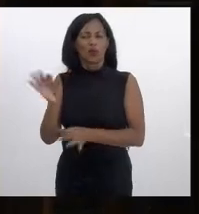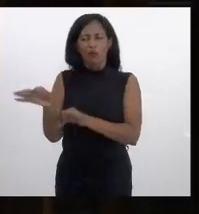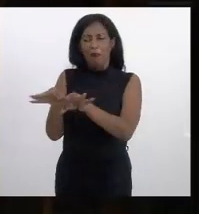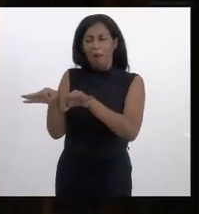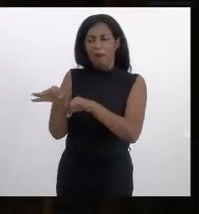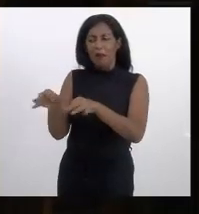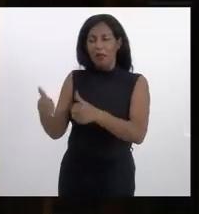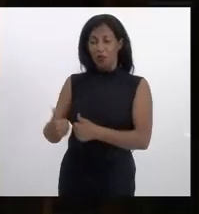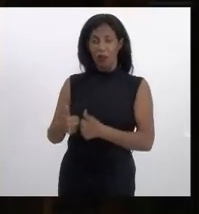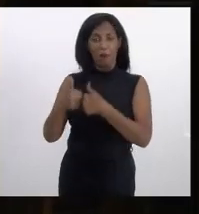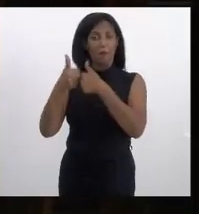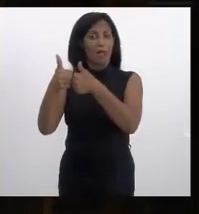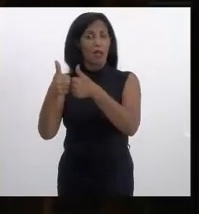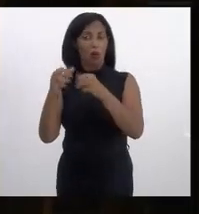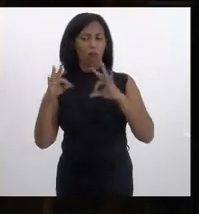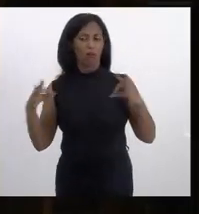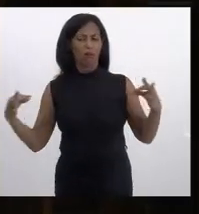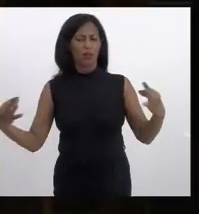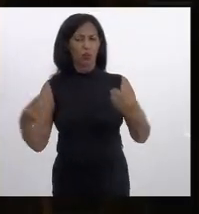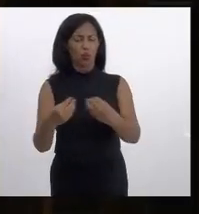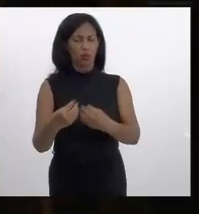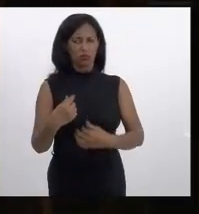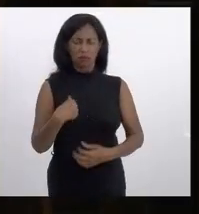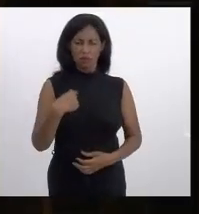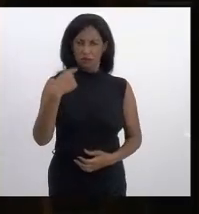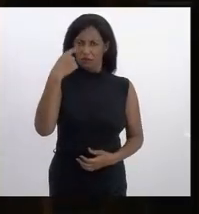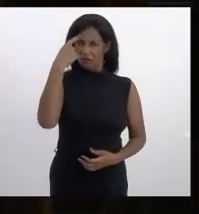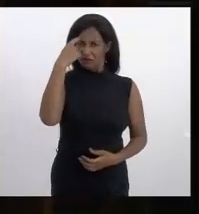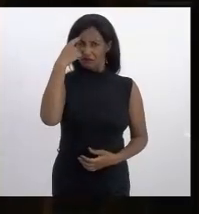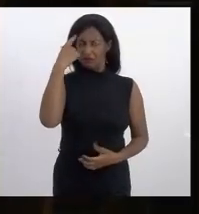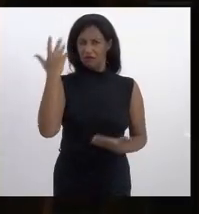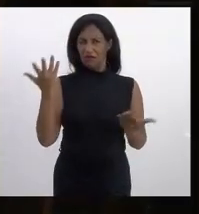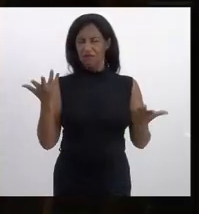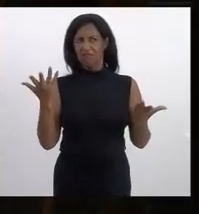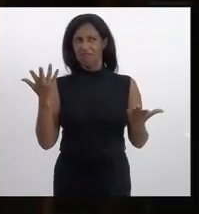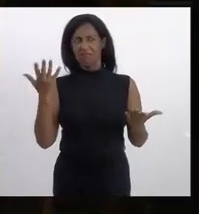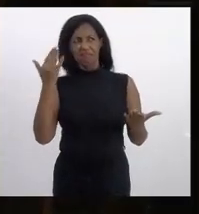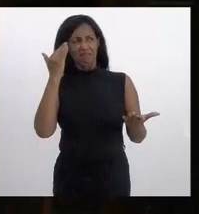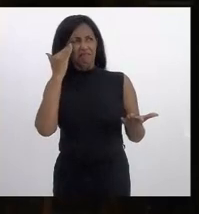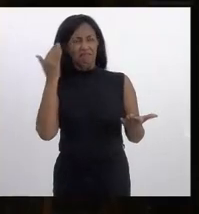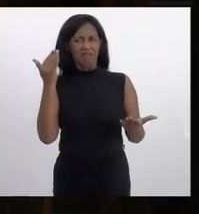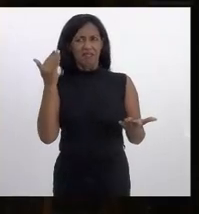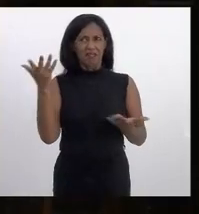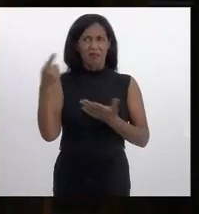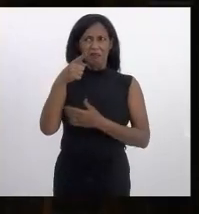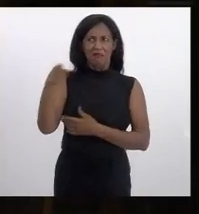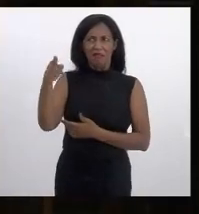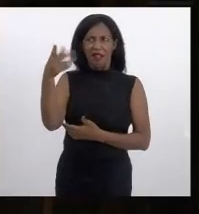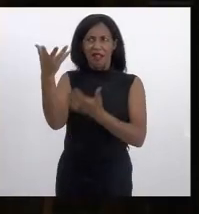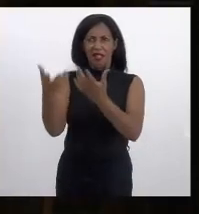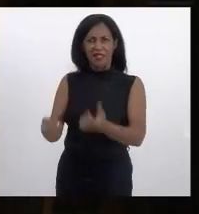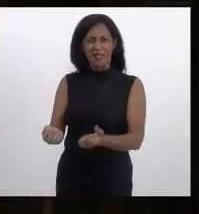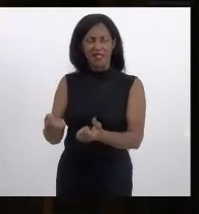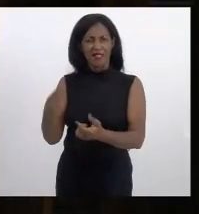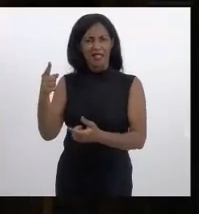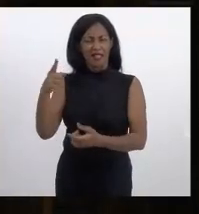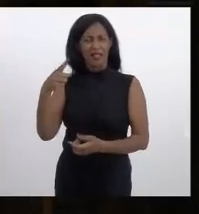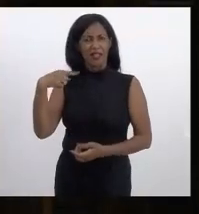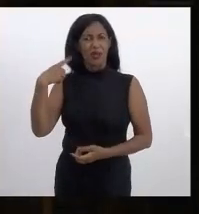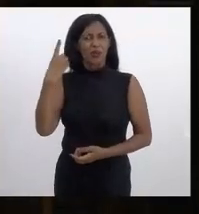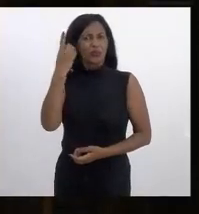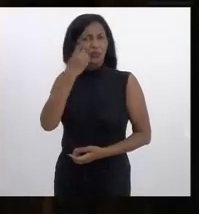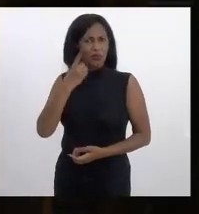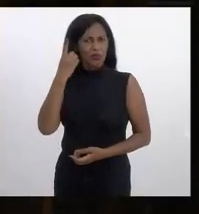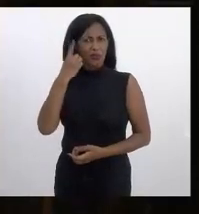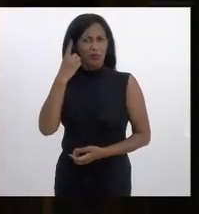o melhor para todos e eu pensei que deveríamos convencer os parlamentares e eu vi os parlamentares